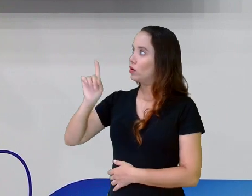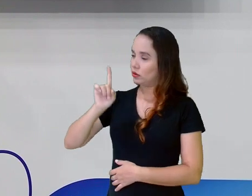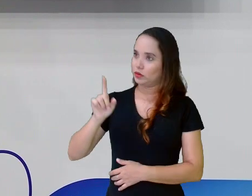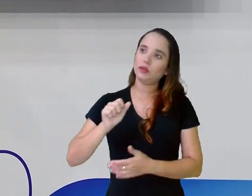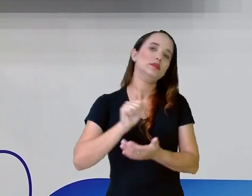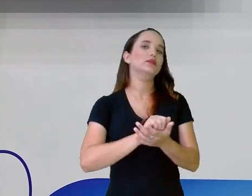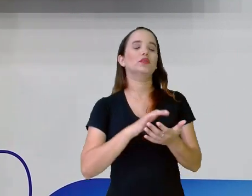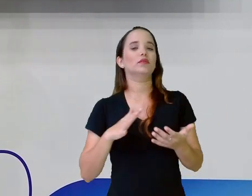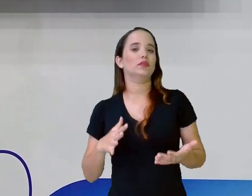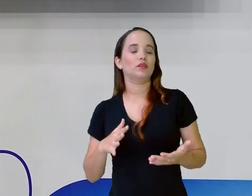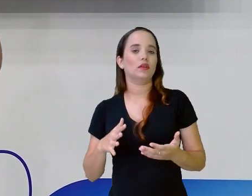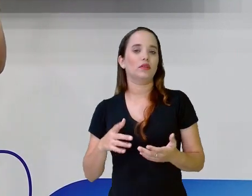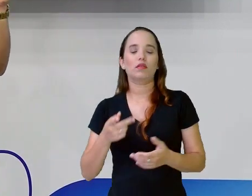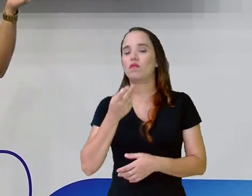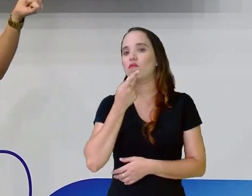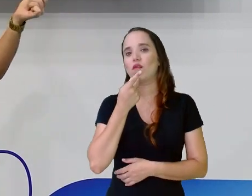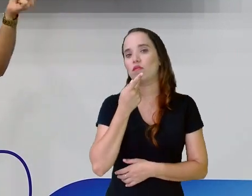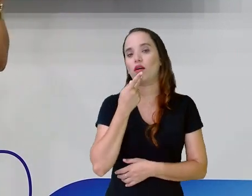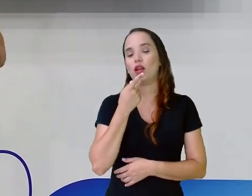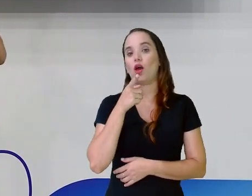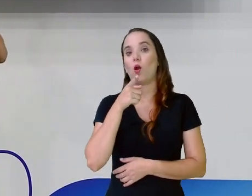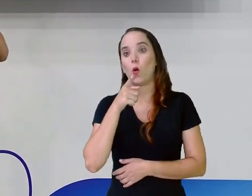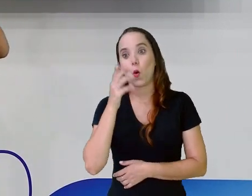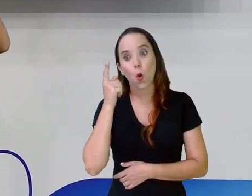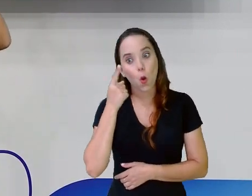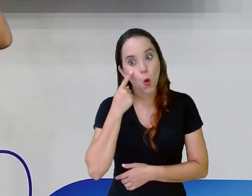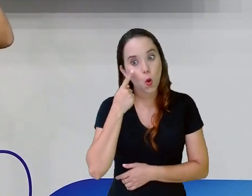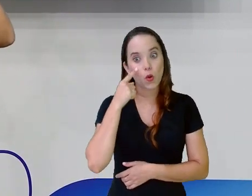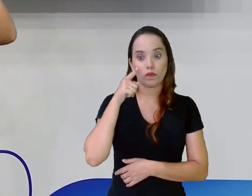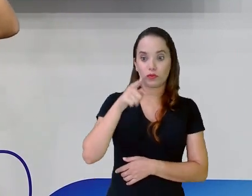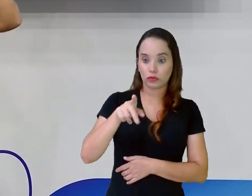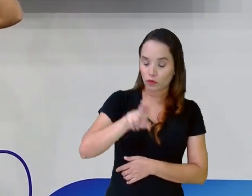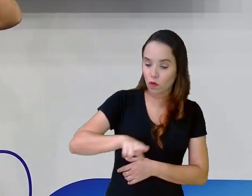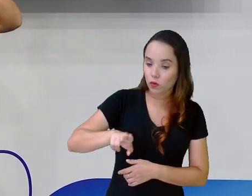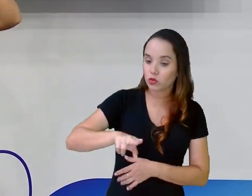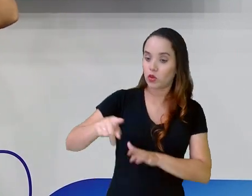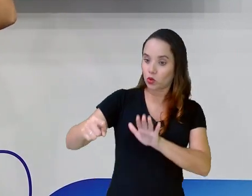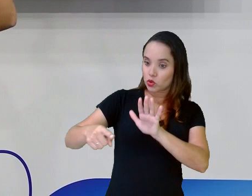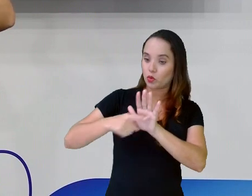atividade não tem dizendo que você vai usar uma subtração. A gente vai